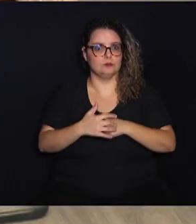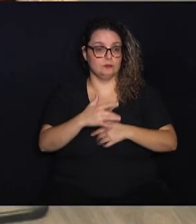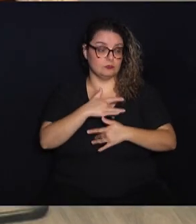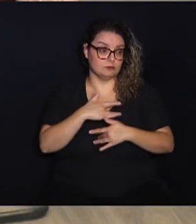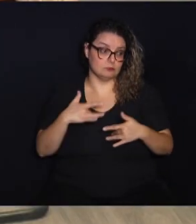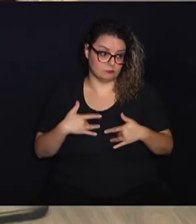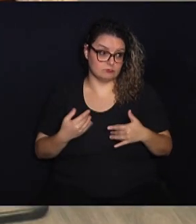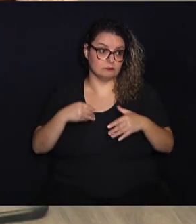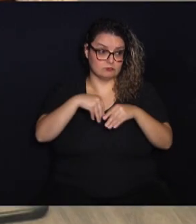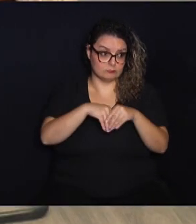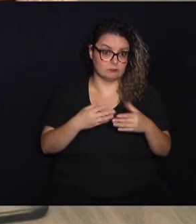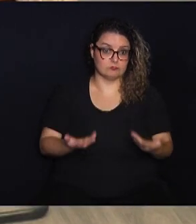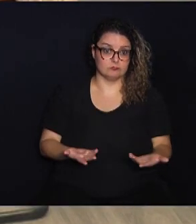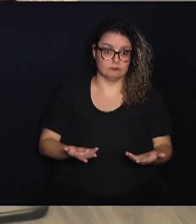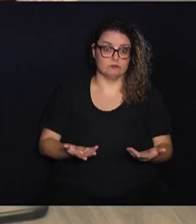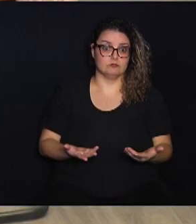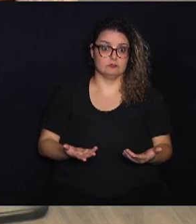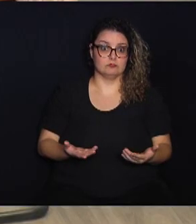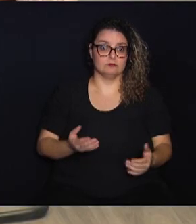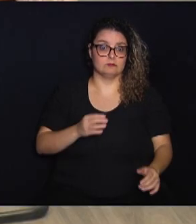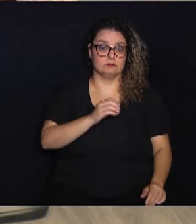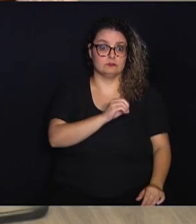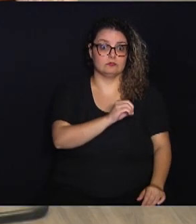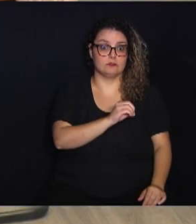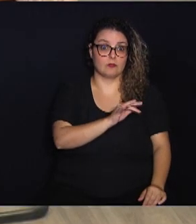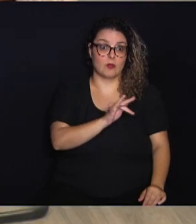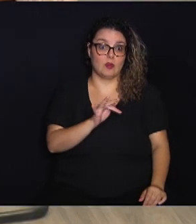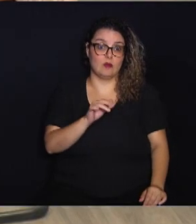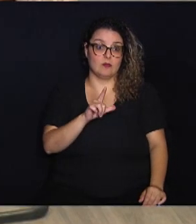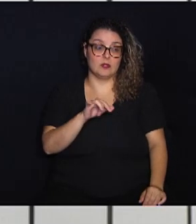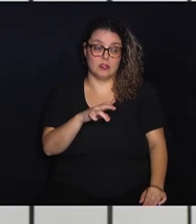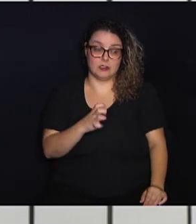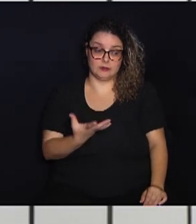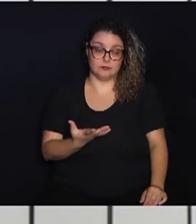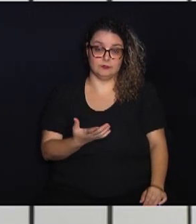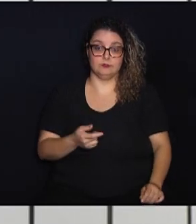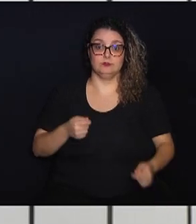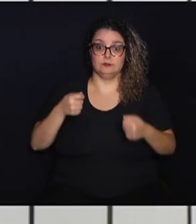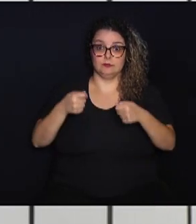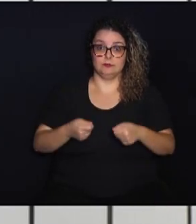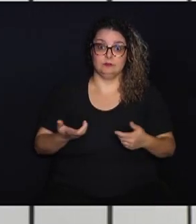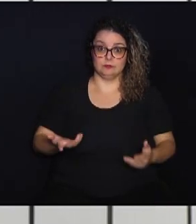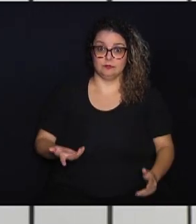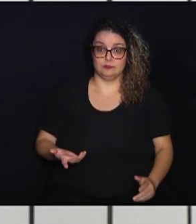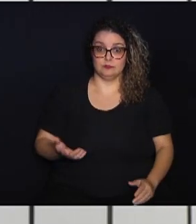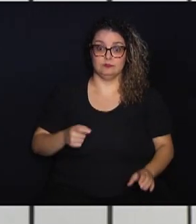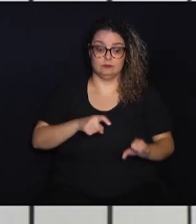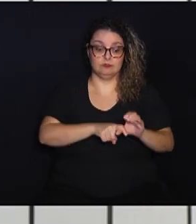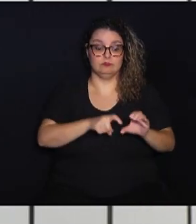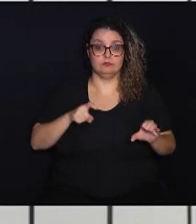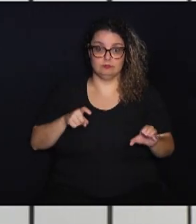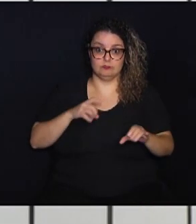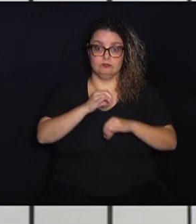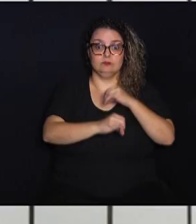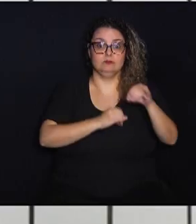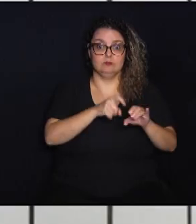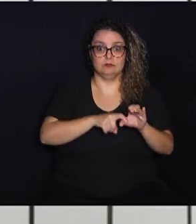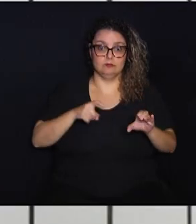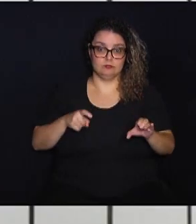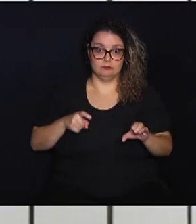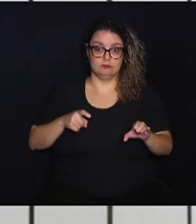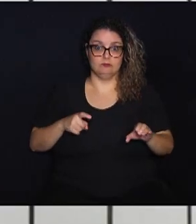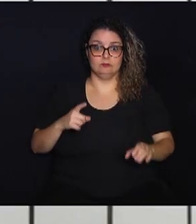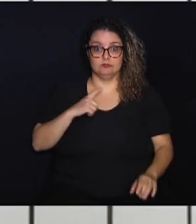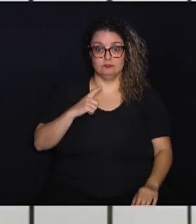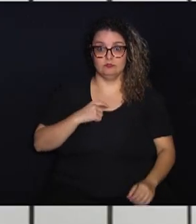que incluem ficar offline, né? A imposição e a desconexão podem gerar